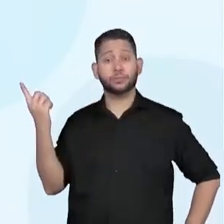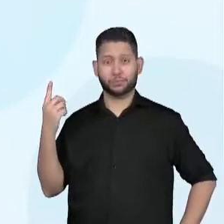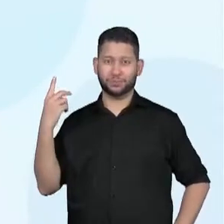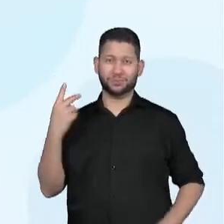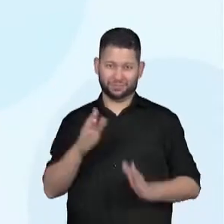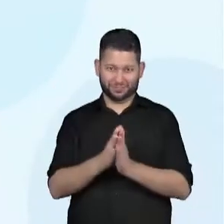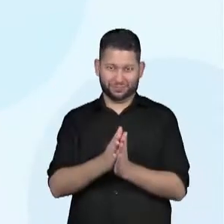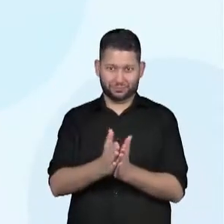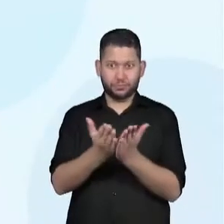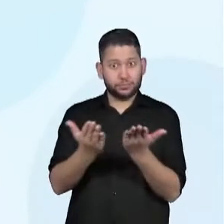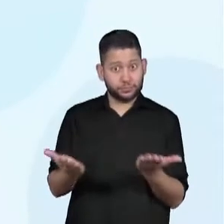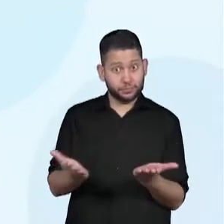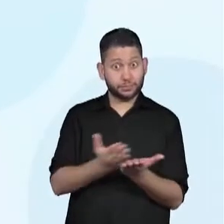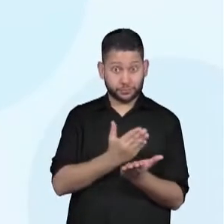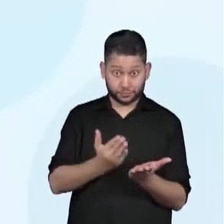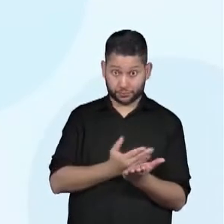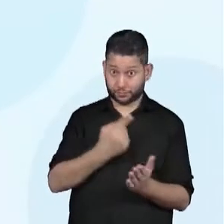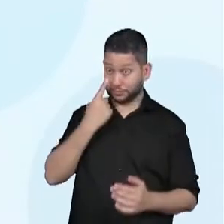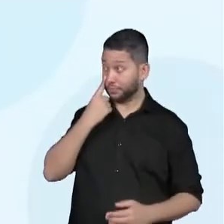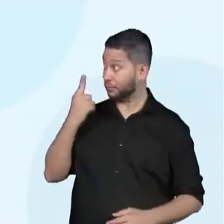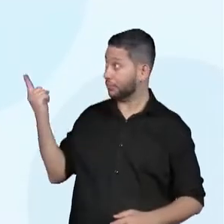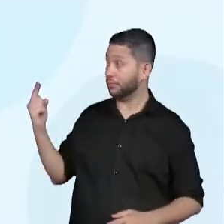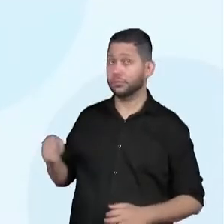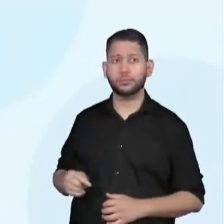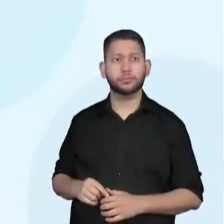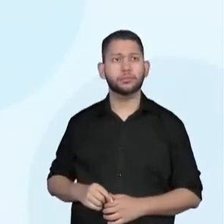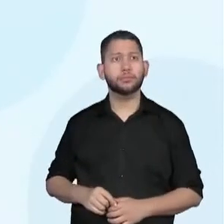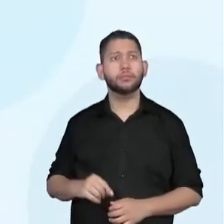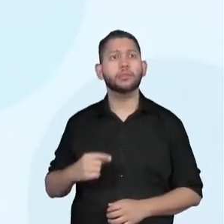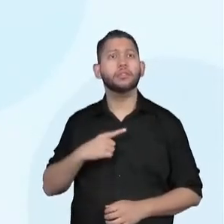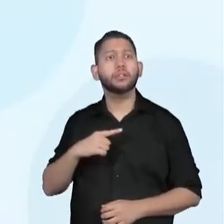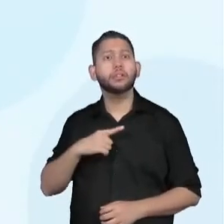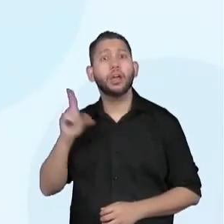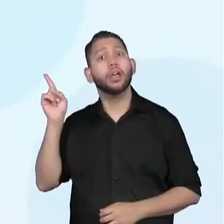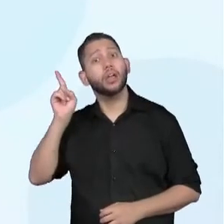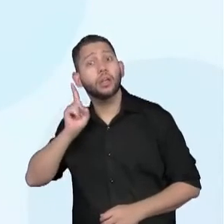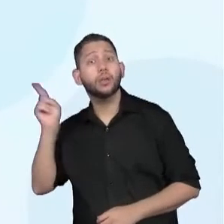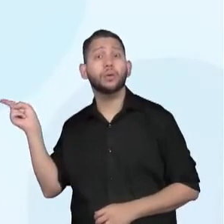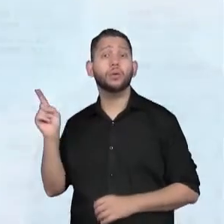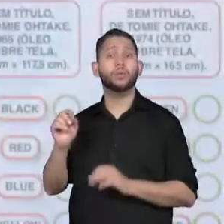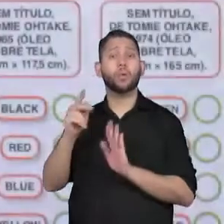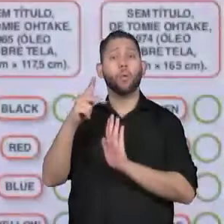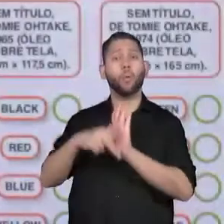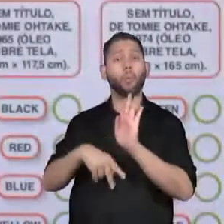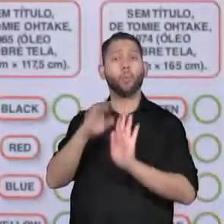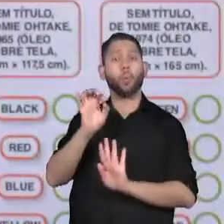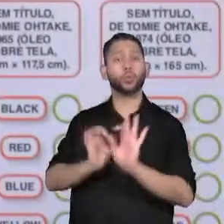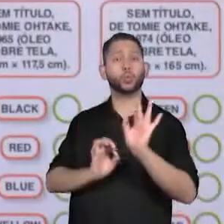páginas lá do nosso livro, onde nós temos o Project 1,